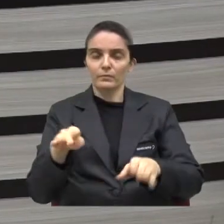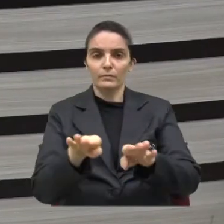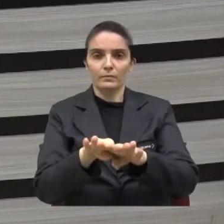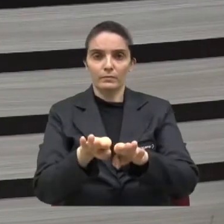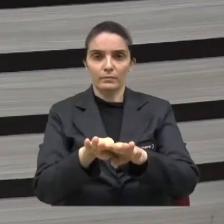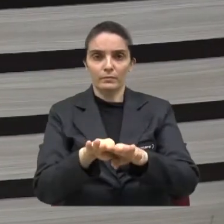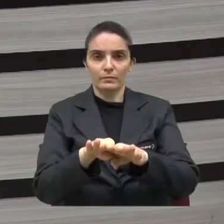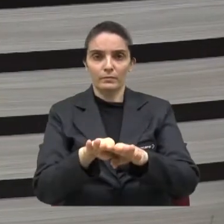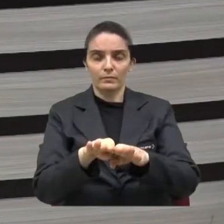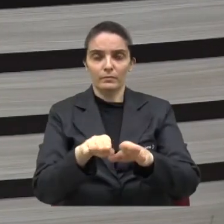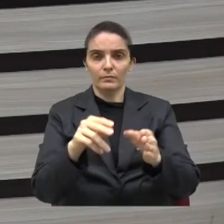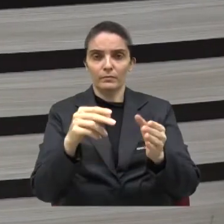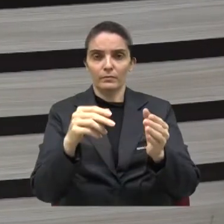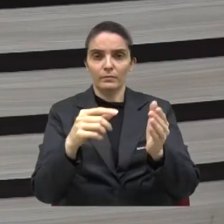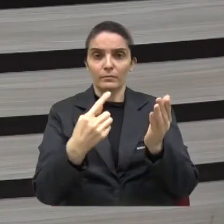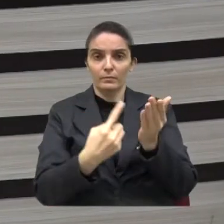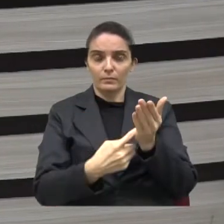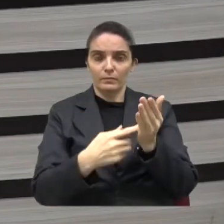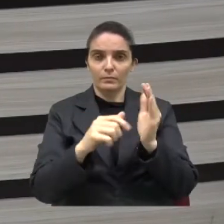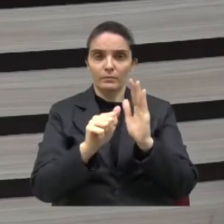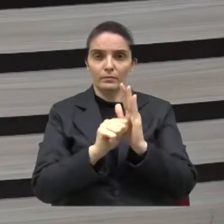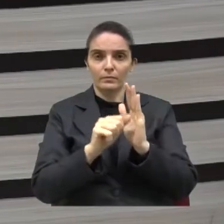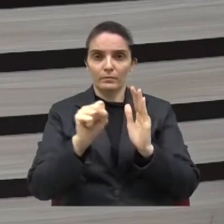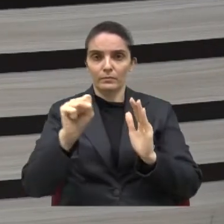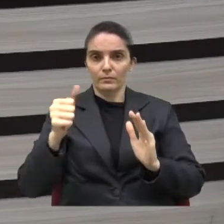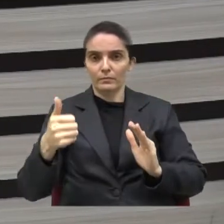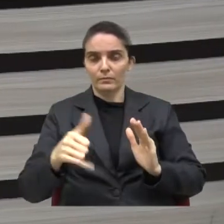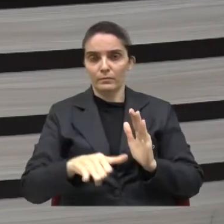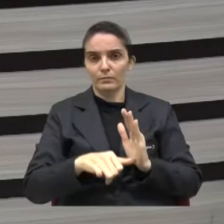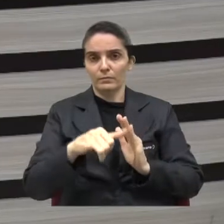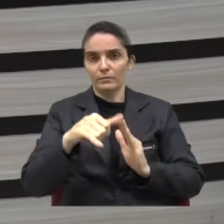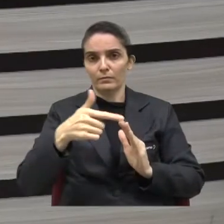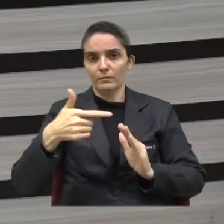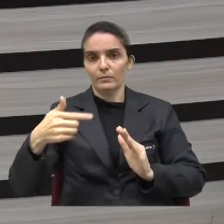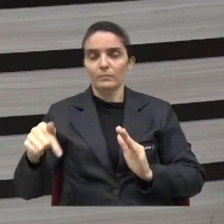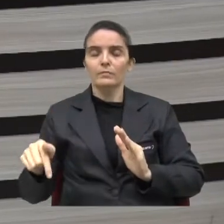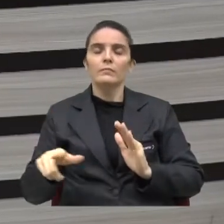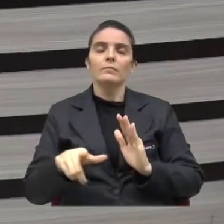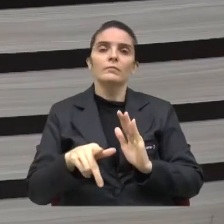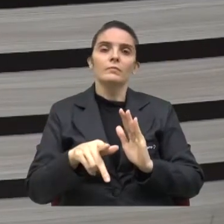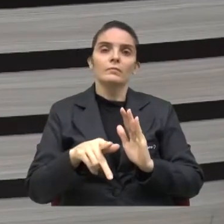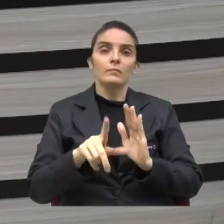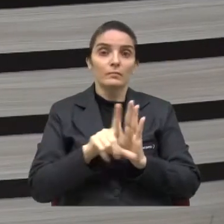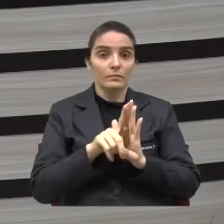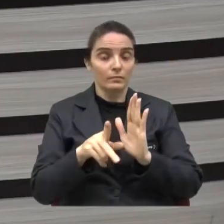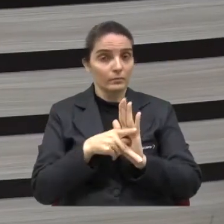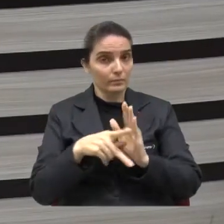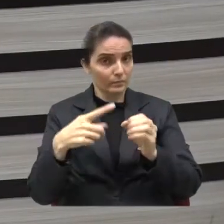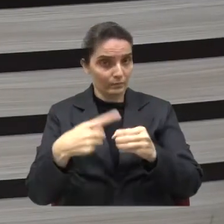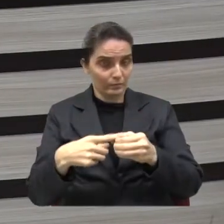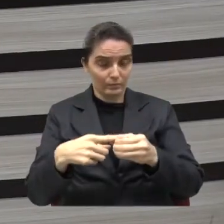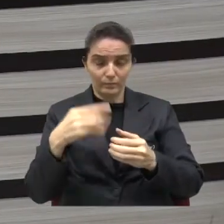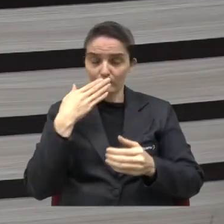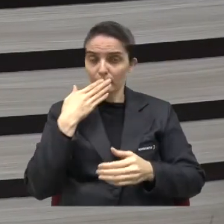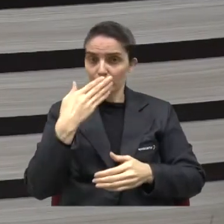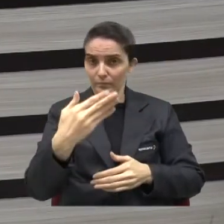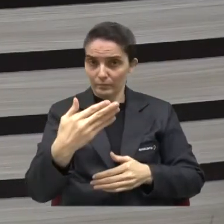com fundamento no artigo 81, inciso 27 da Lei Orgânica do Município, a fim de